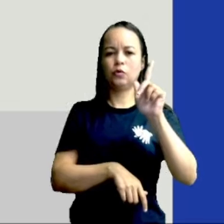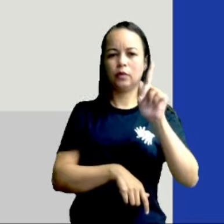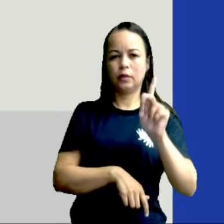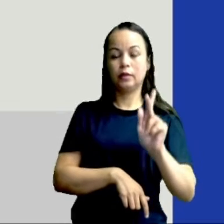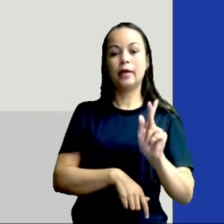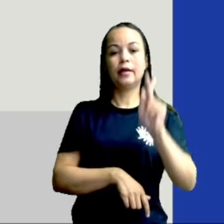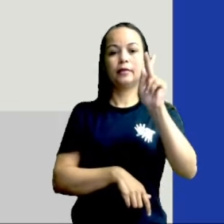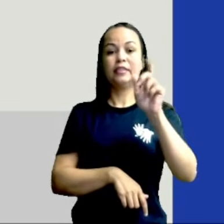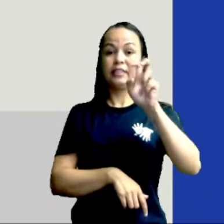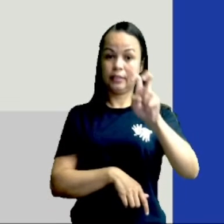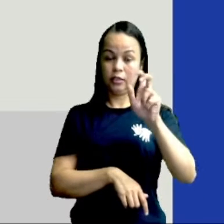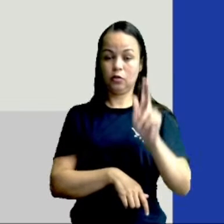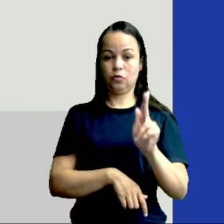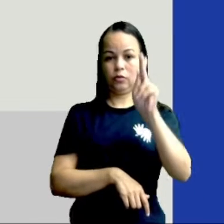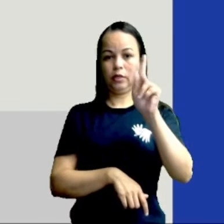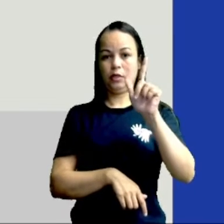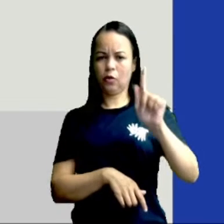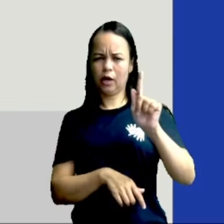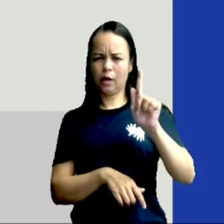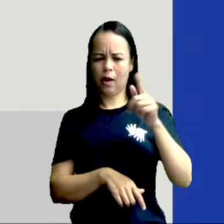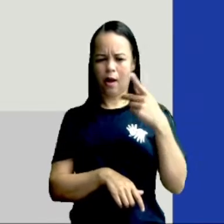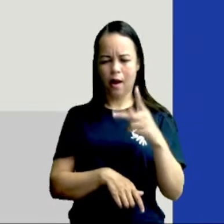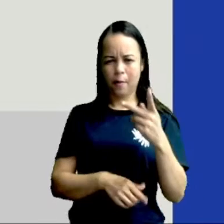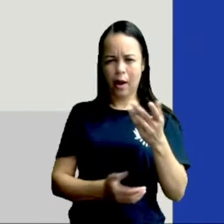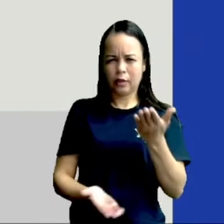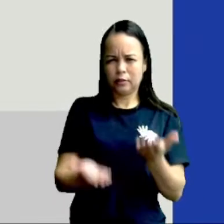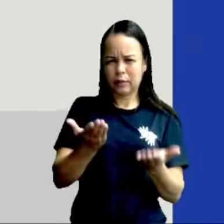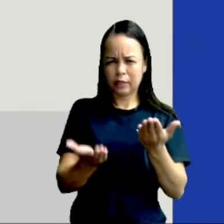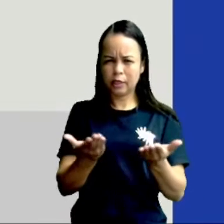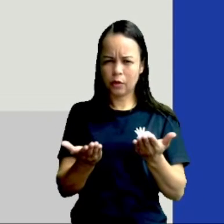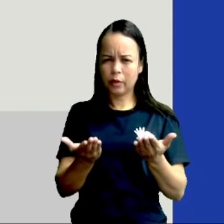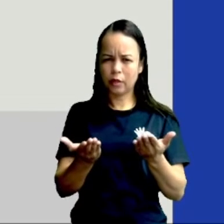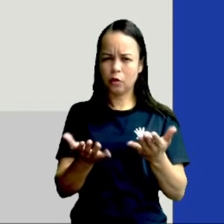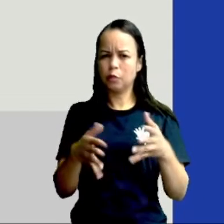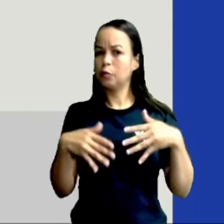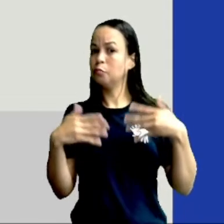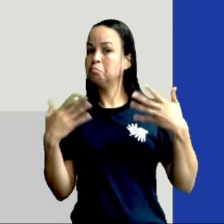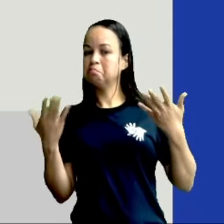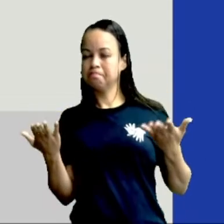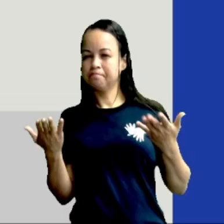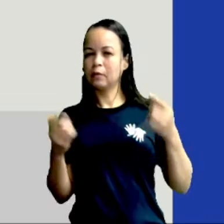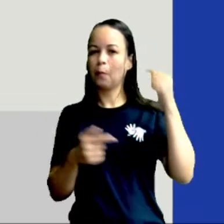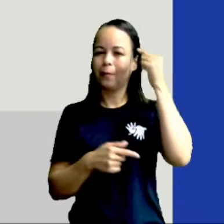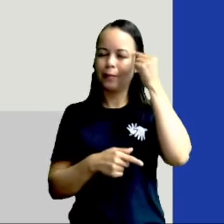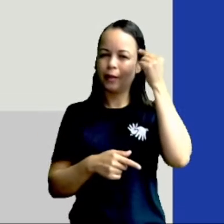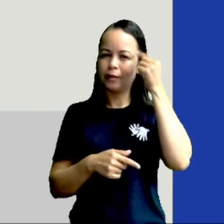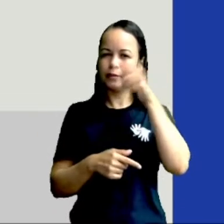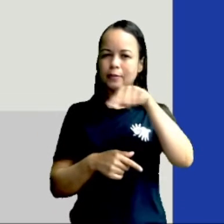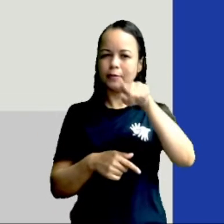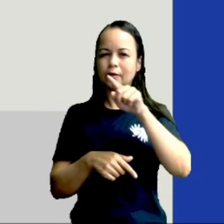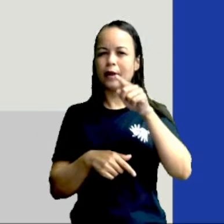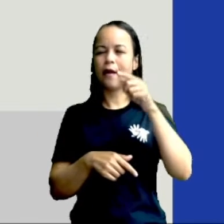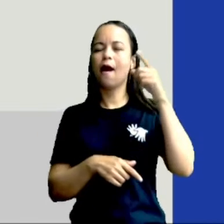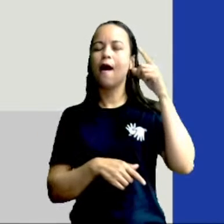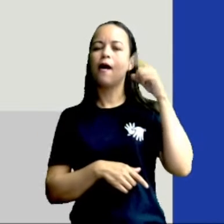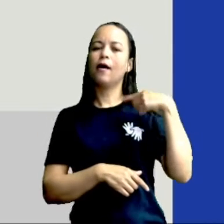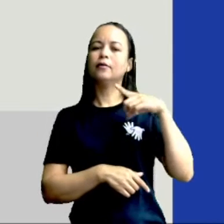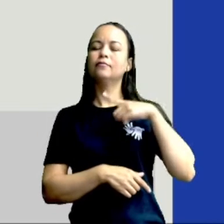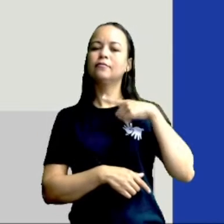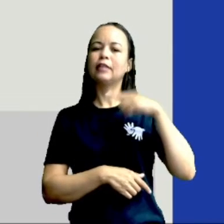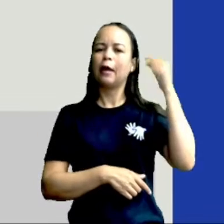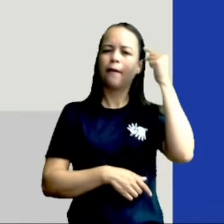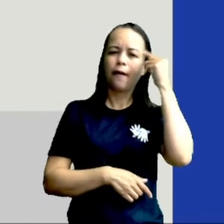balança manteria o equilíbrio? Opa! Então, presta bem atenção aí para a gente ter essa ideia se a gente vai manter o